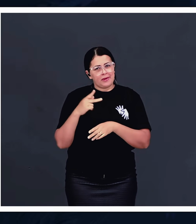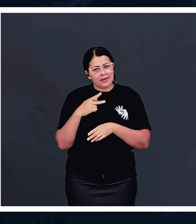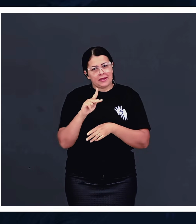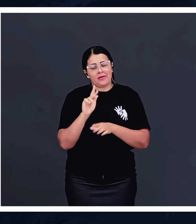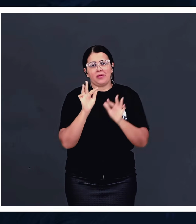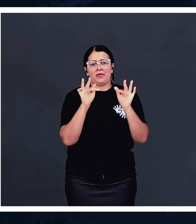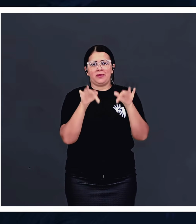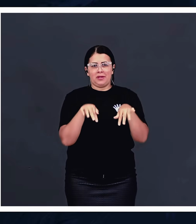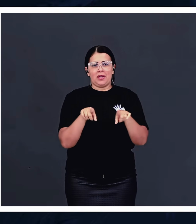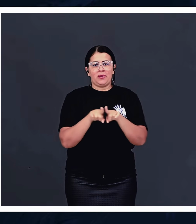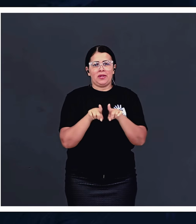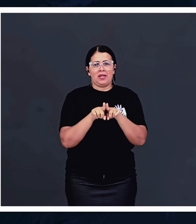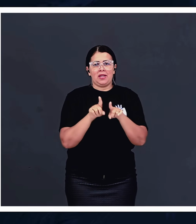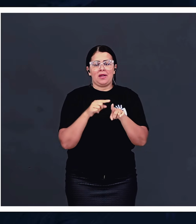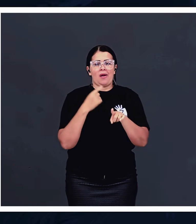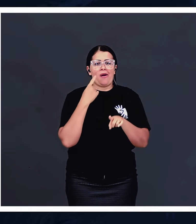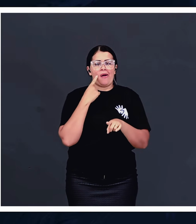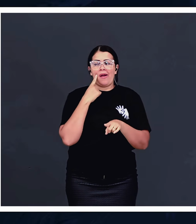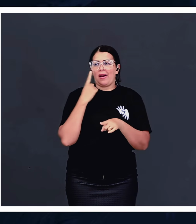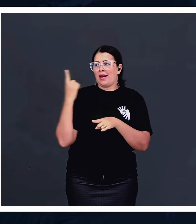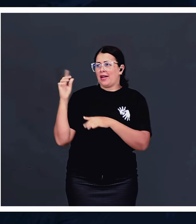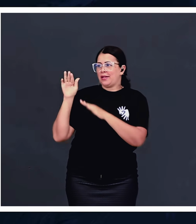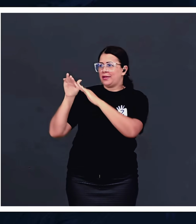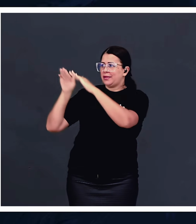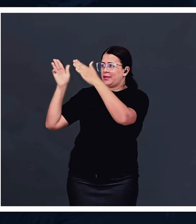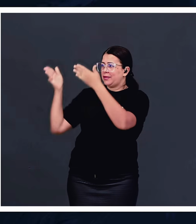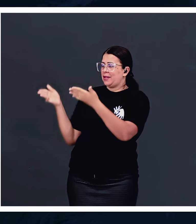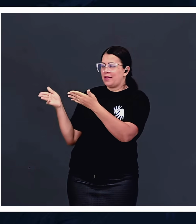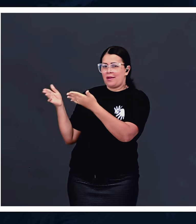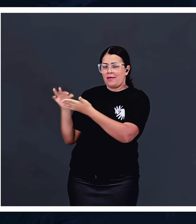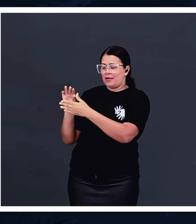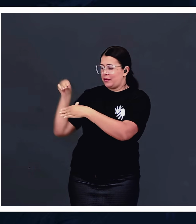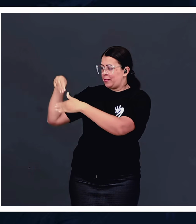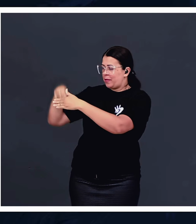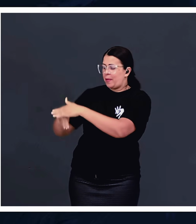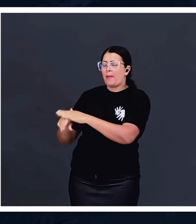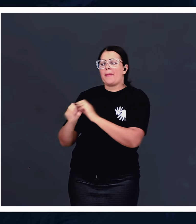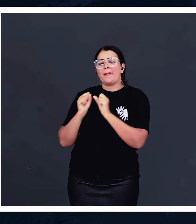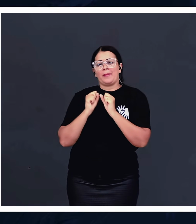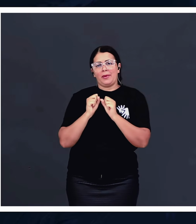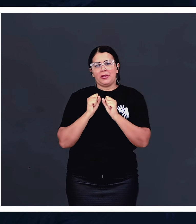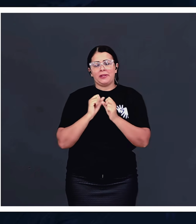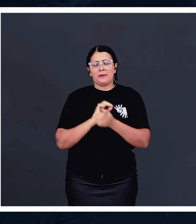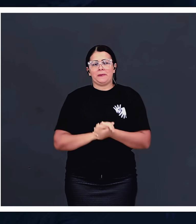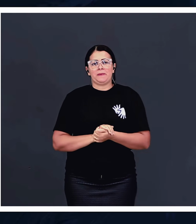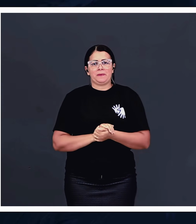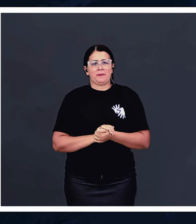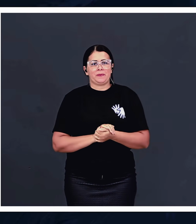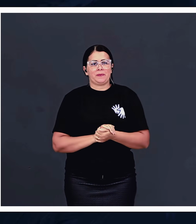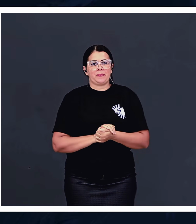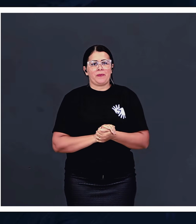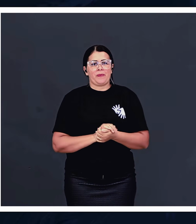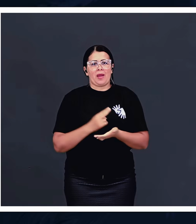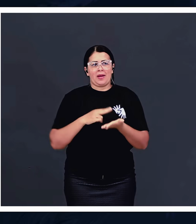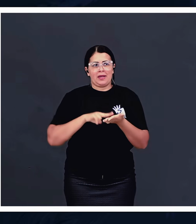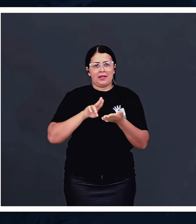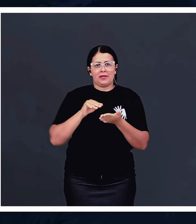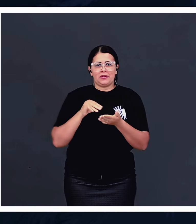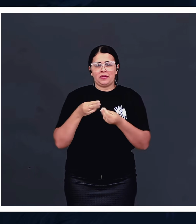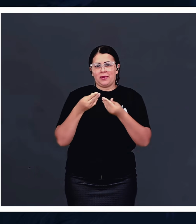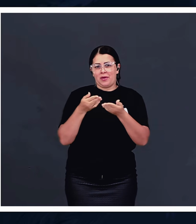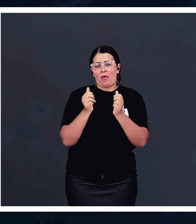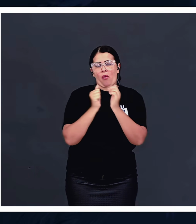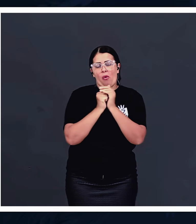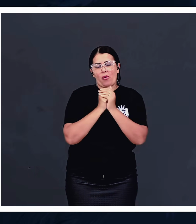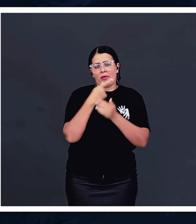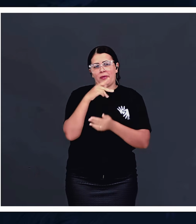no final tem ali na parede uma caixinha, você pode depositar o seu cartãozinho ali que nós vamos estar orando